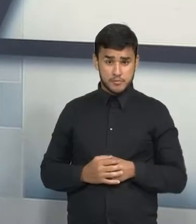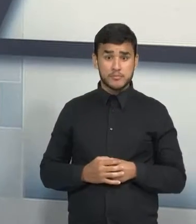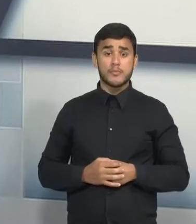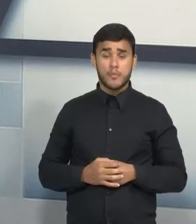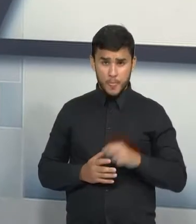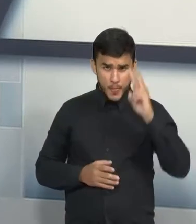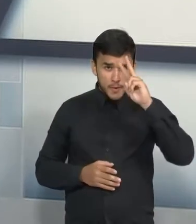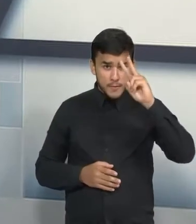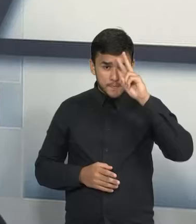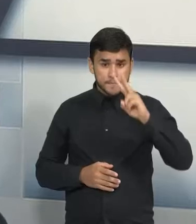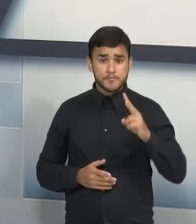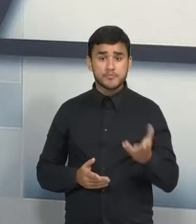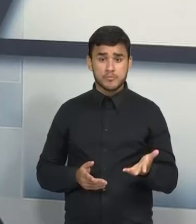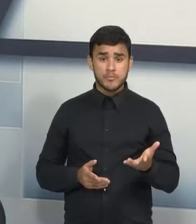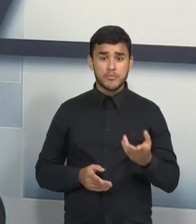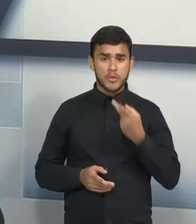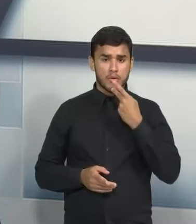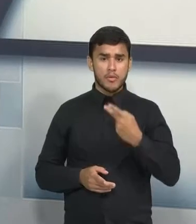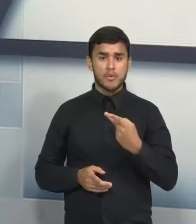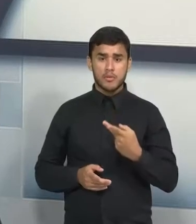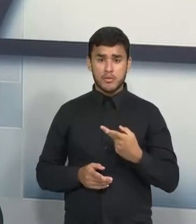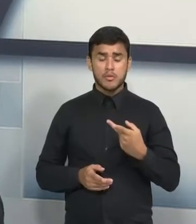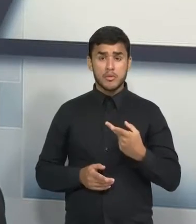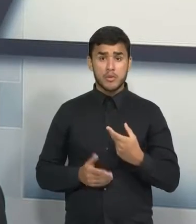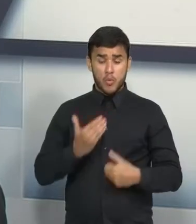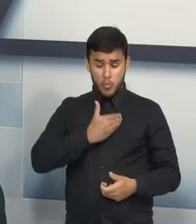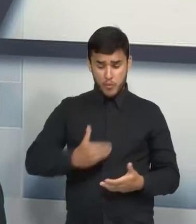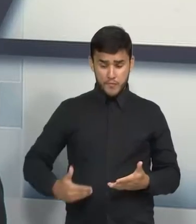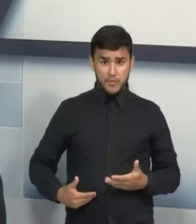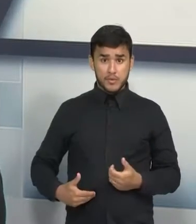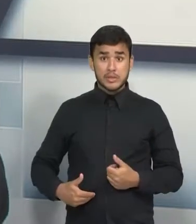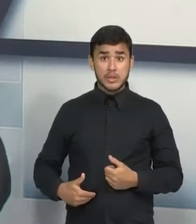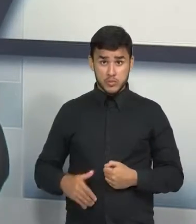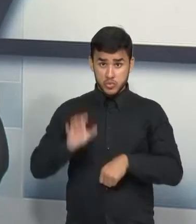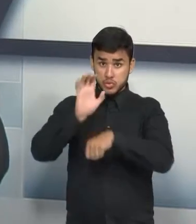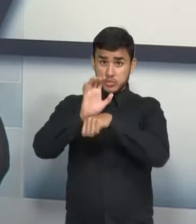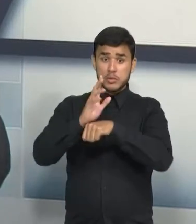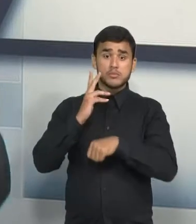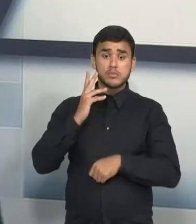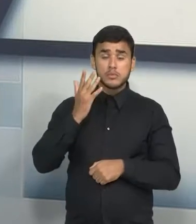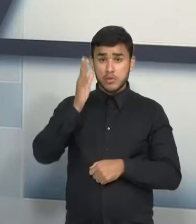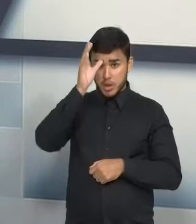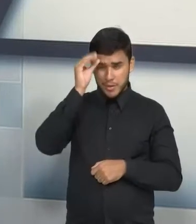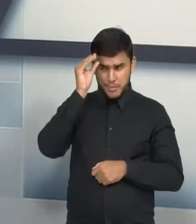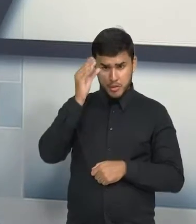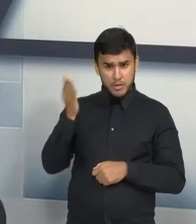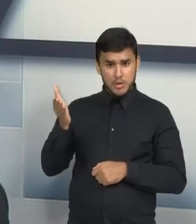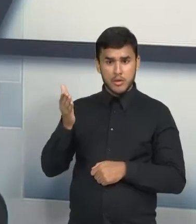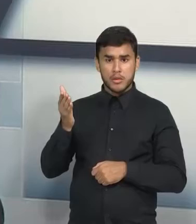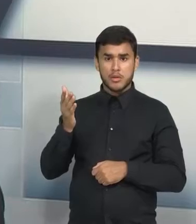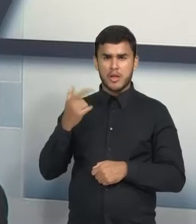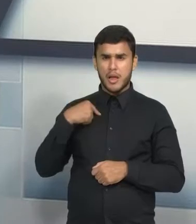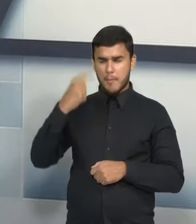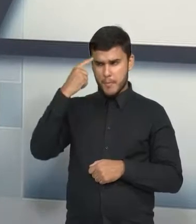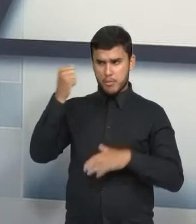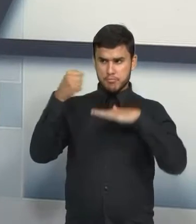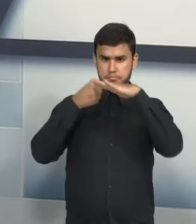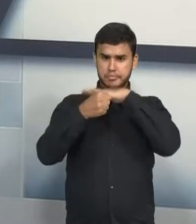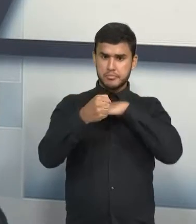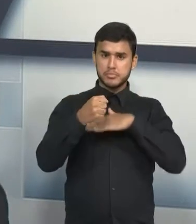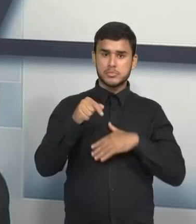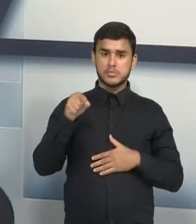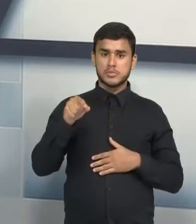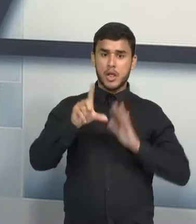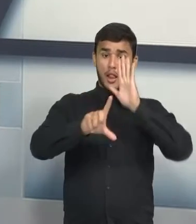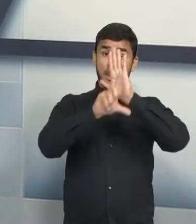verdade. O governador é submetido, e na hora que ele toma posse, às leis desse Estado